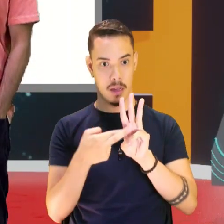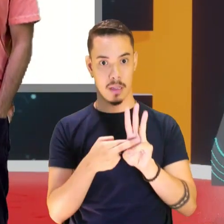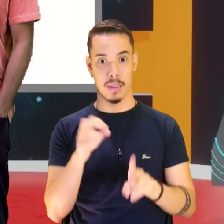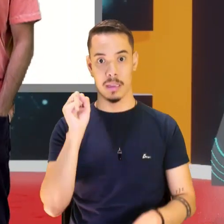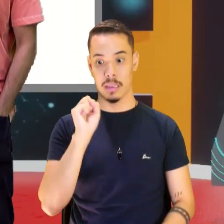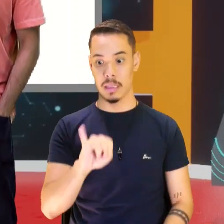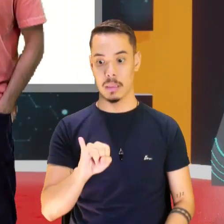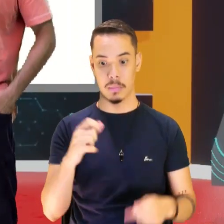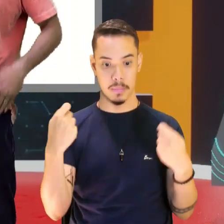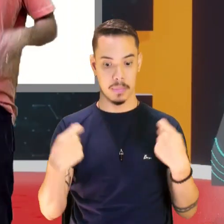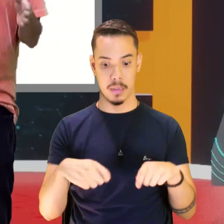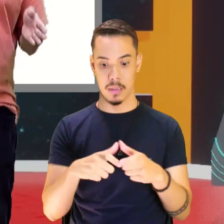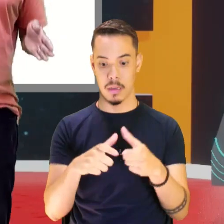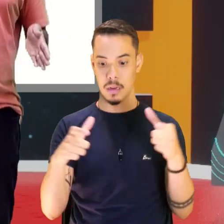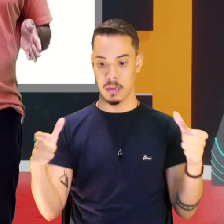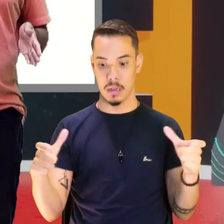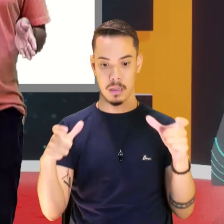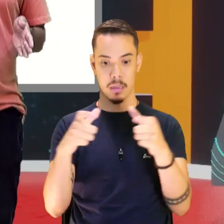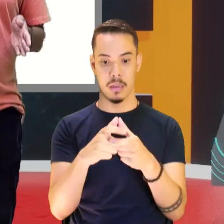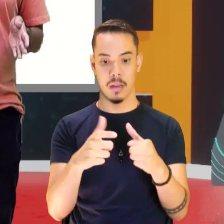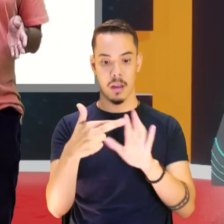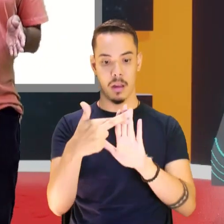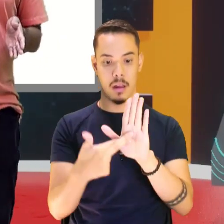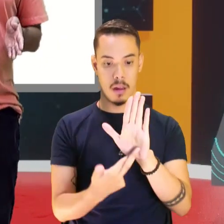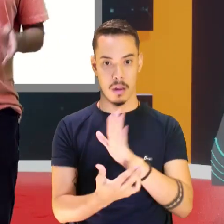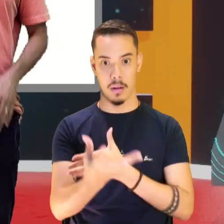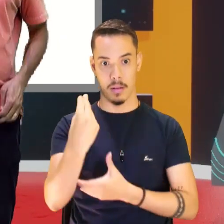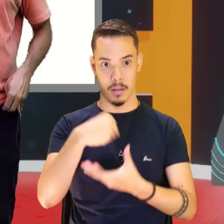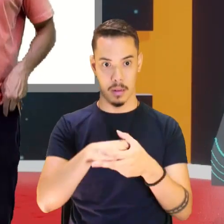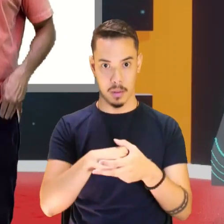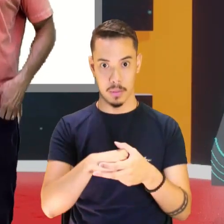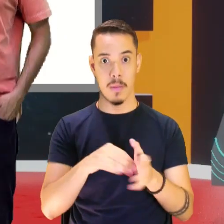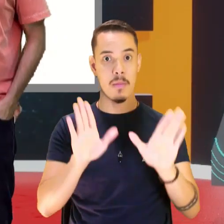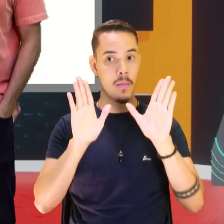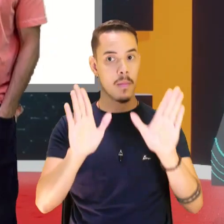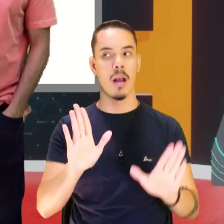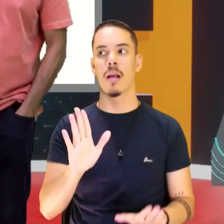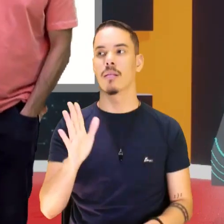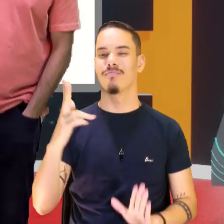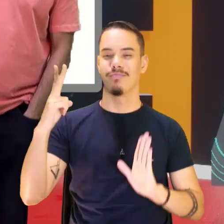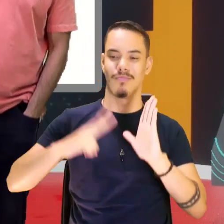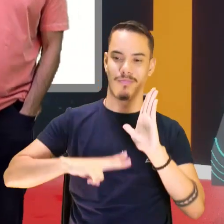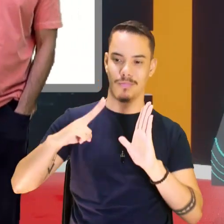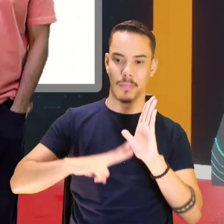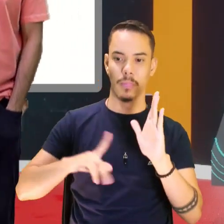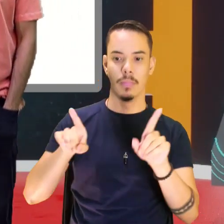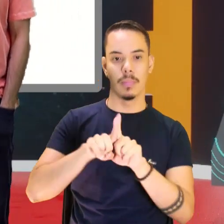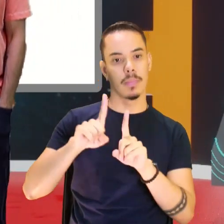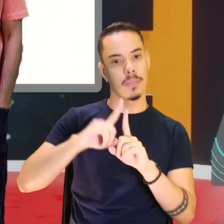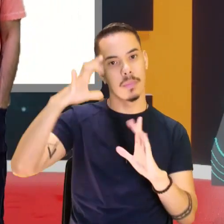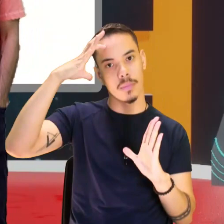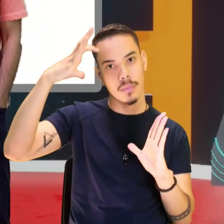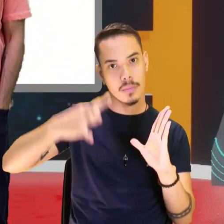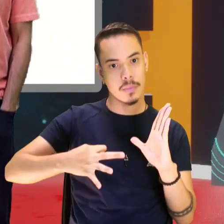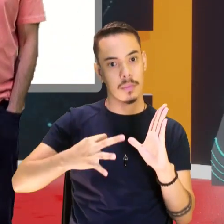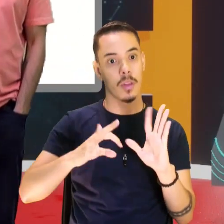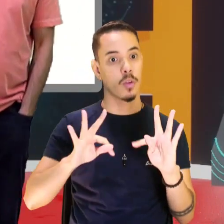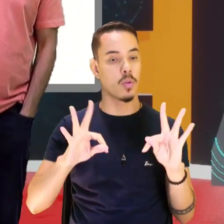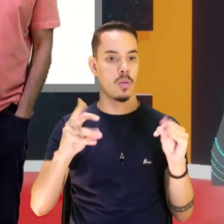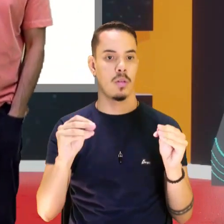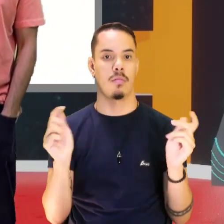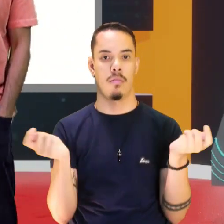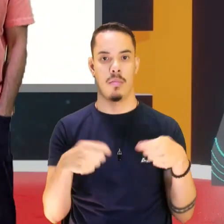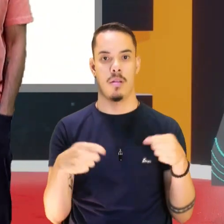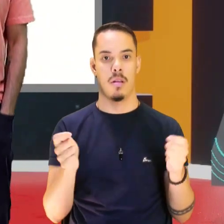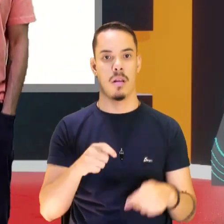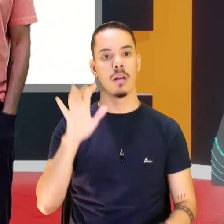grandezas. Sim. Se tiver grandeza, eu consigo aplicar a regra de 3. E claro, né, muita leitura e interpretação, mas muita coisa se resolve, até